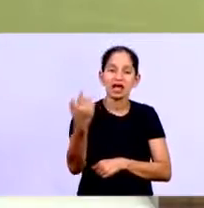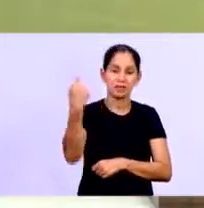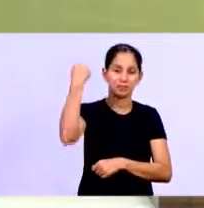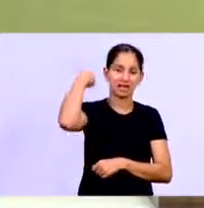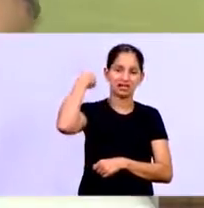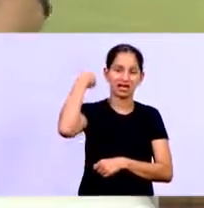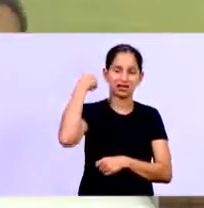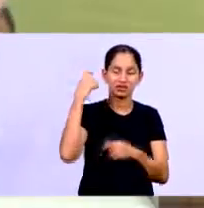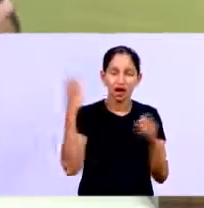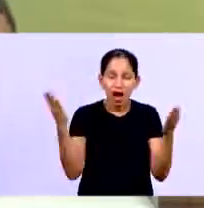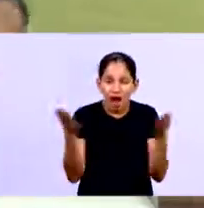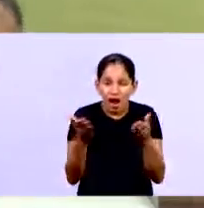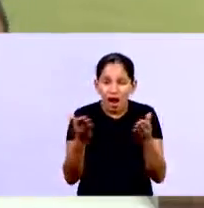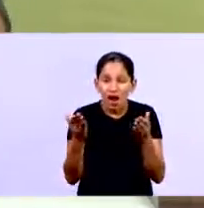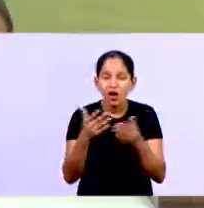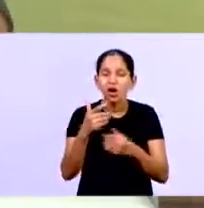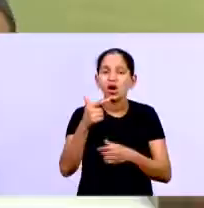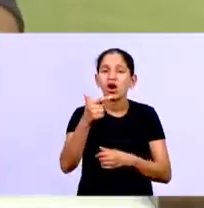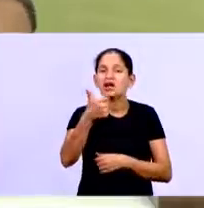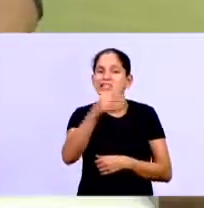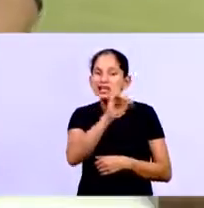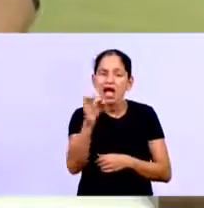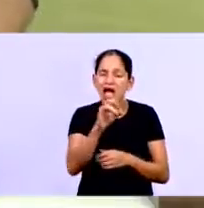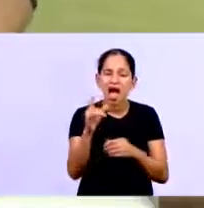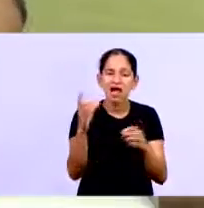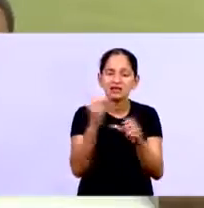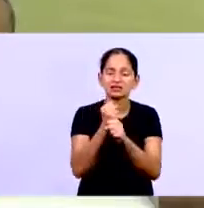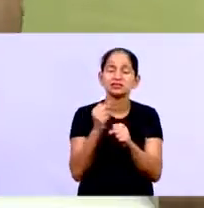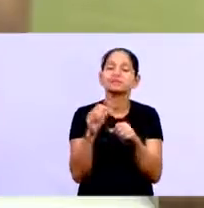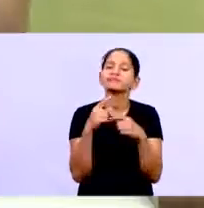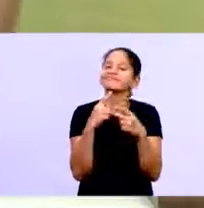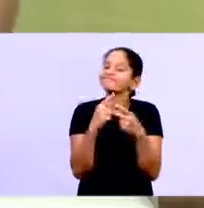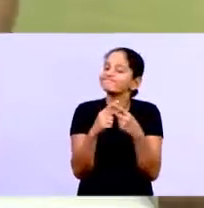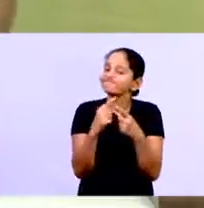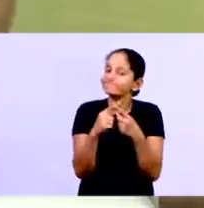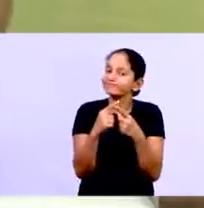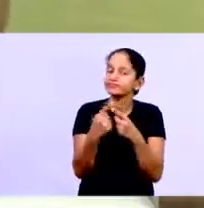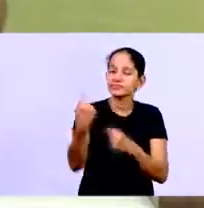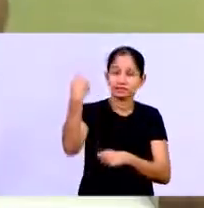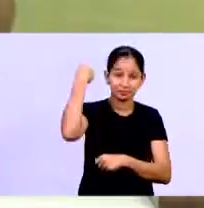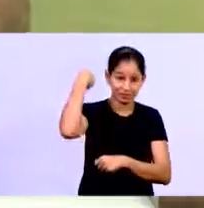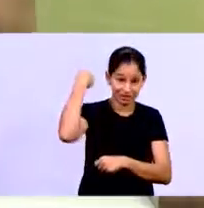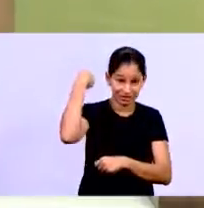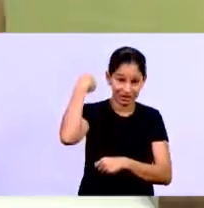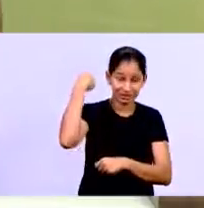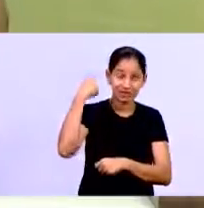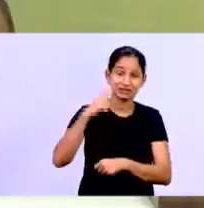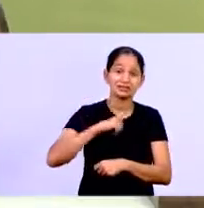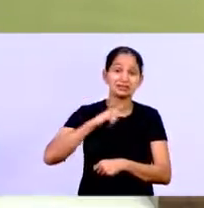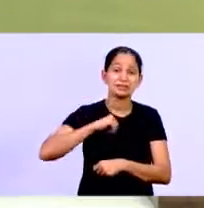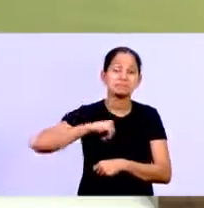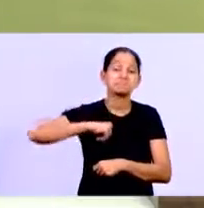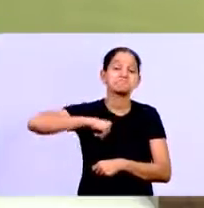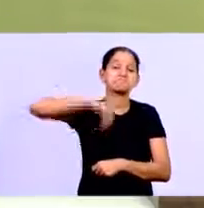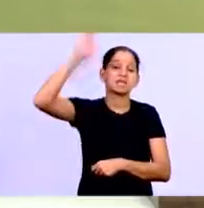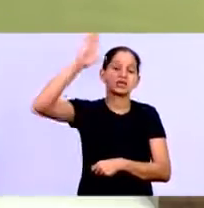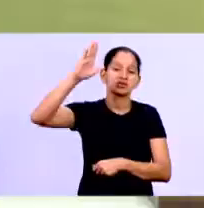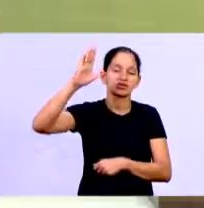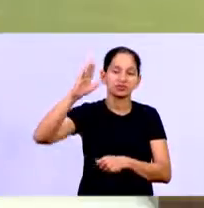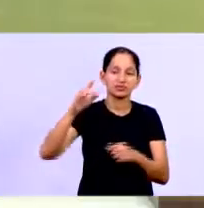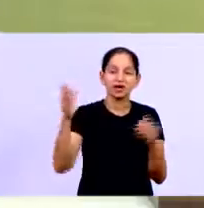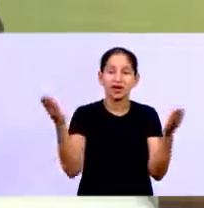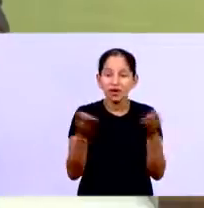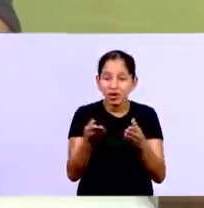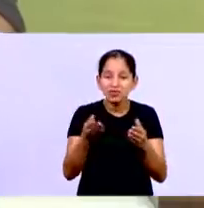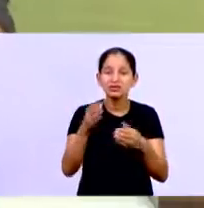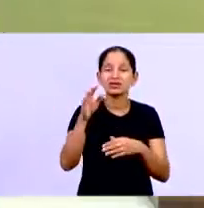R$100 que eu paguei esse mês e falar que paguei R$200 de juros. Por quê? Porque R$100 do mês passado vale mais do que R$100 esse